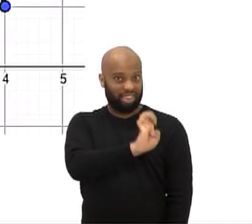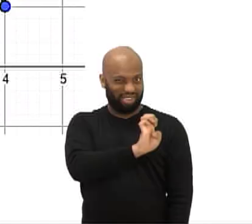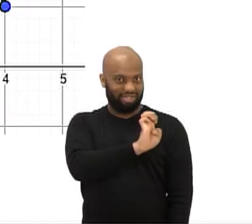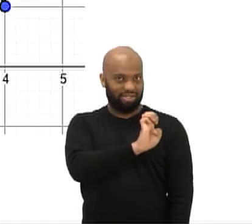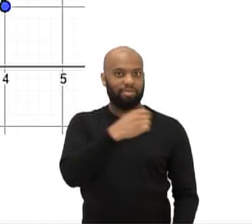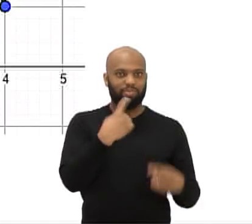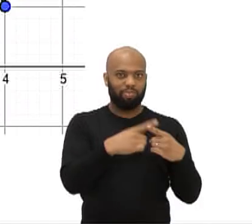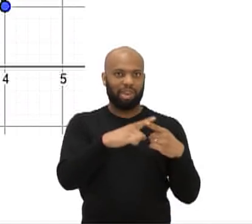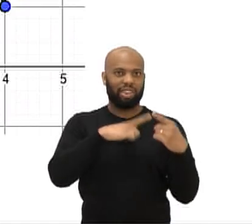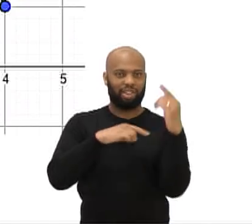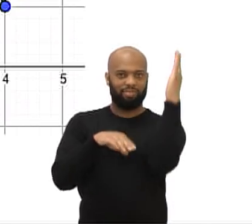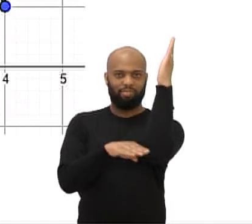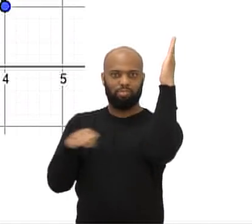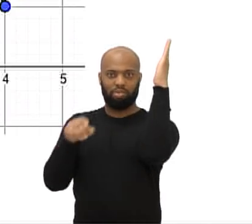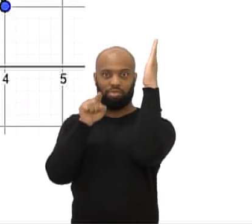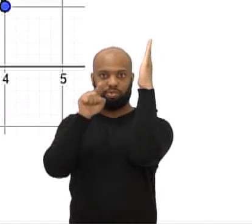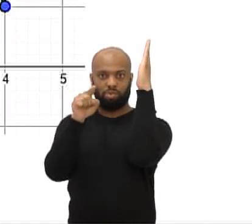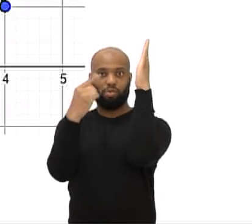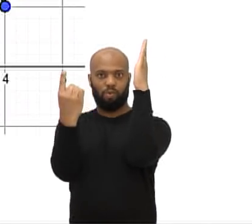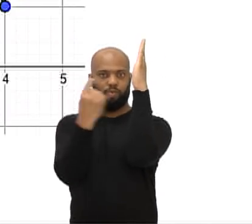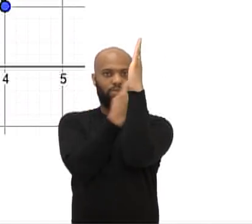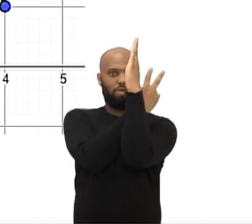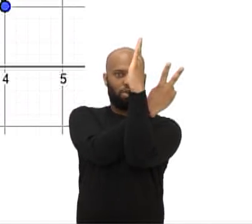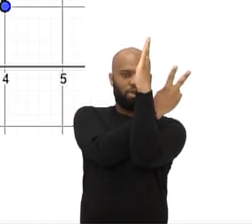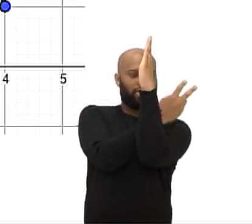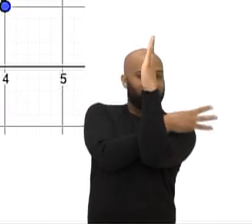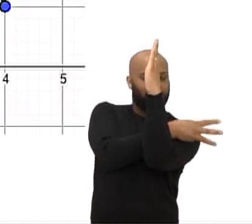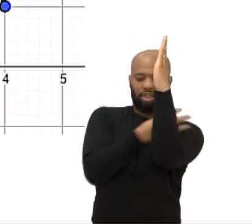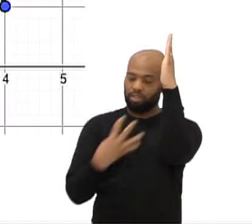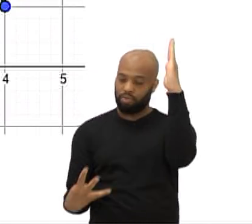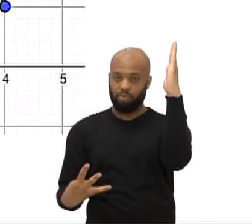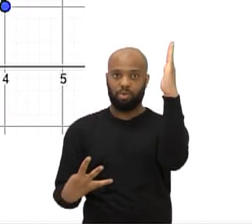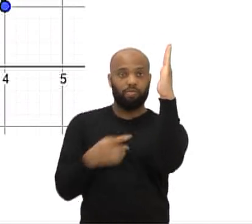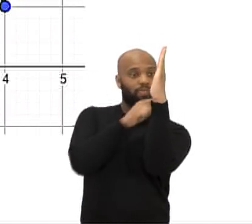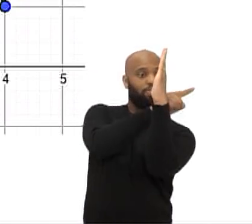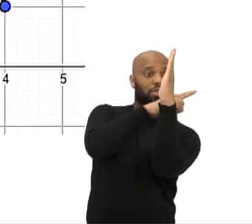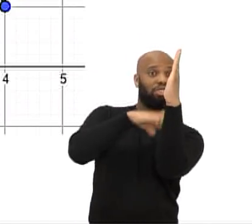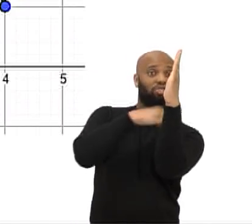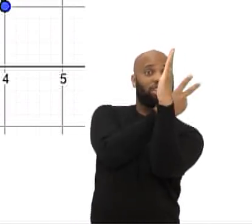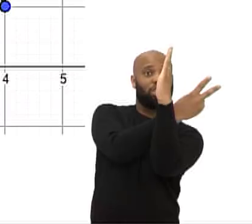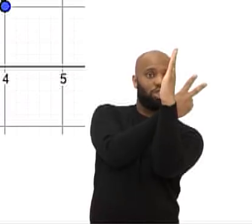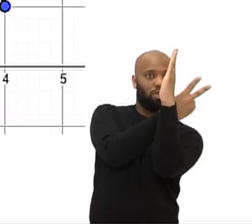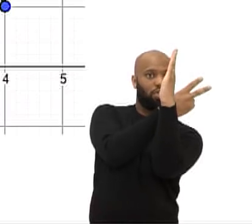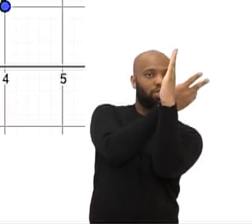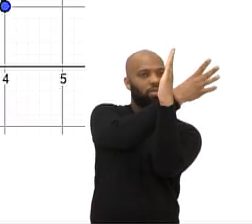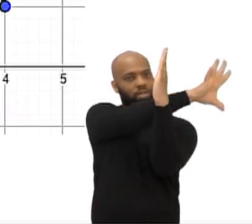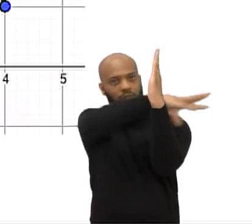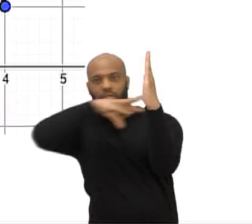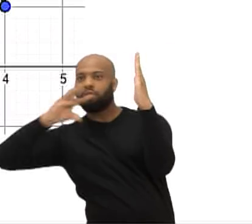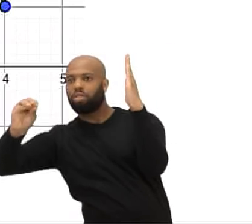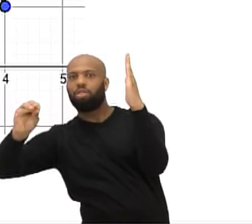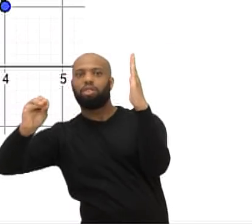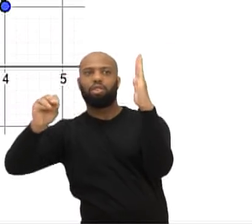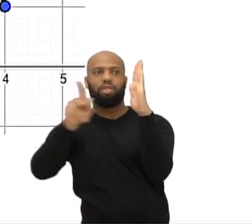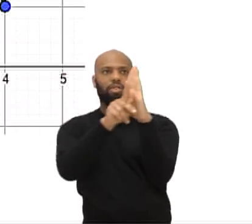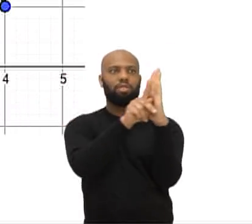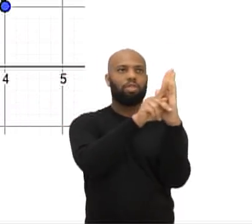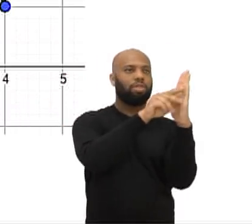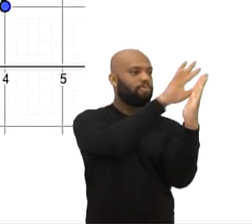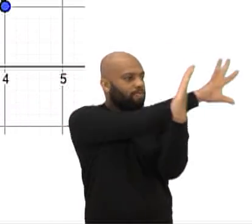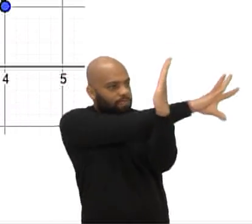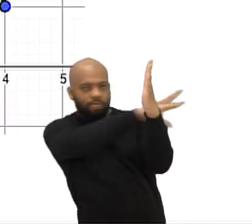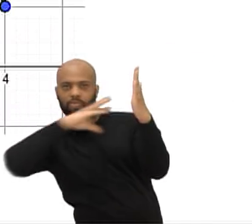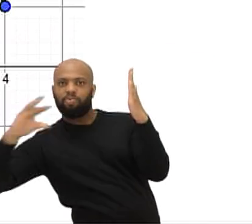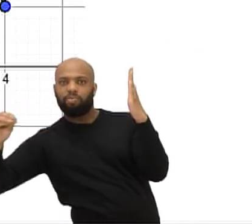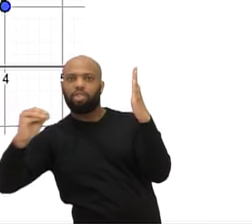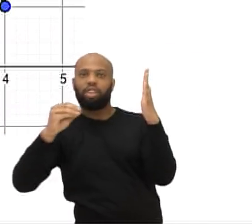Veja, a figura original A, B e C foi transferida de forma